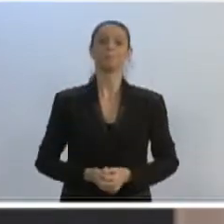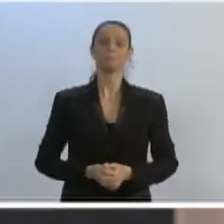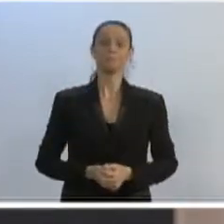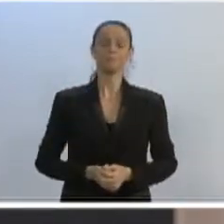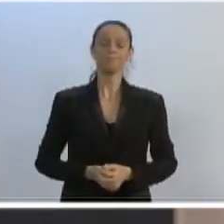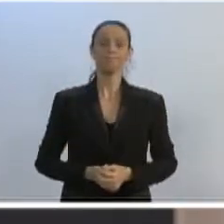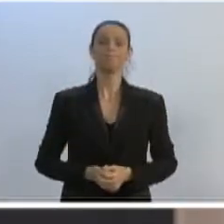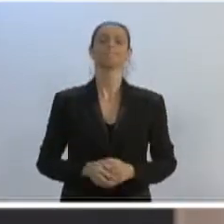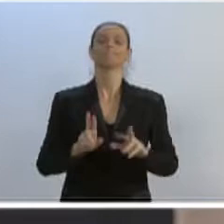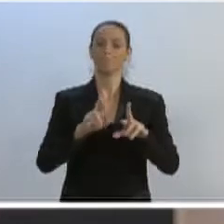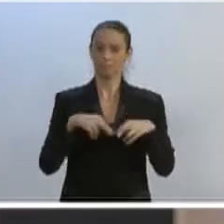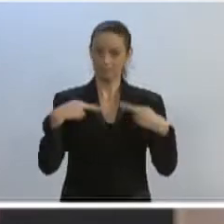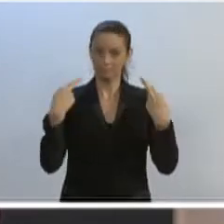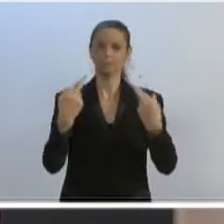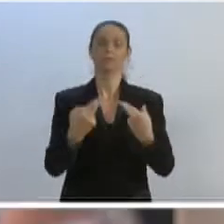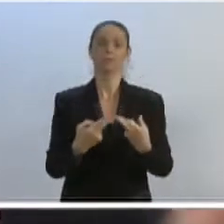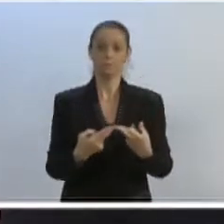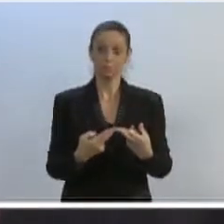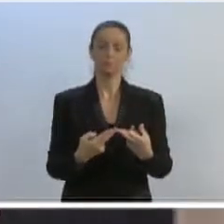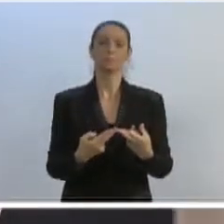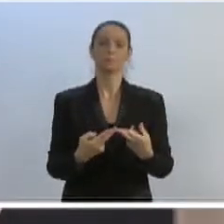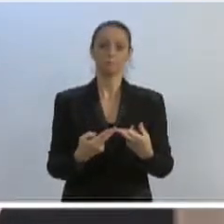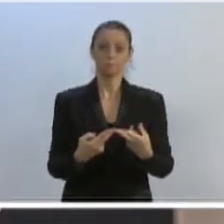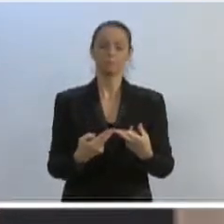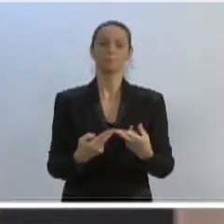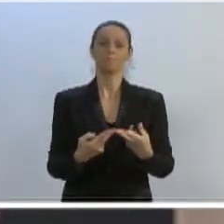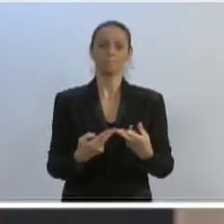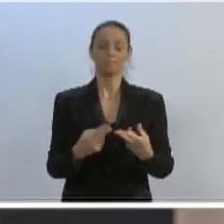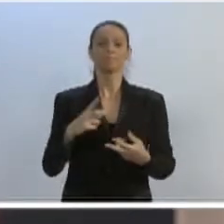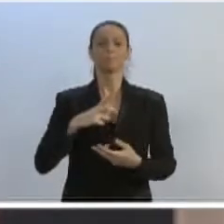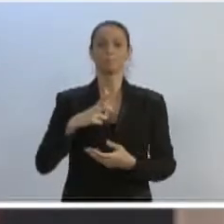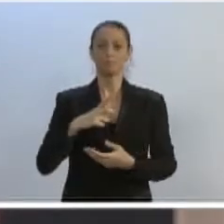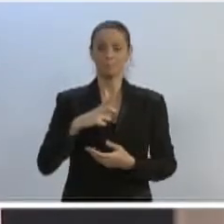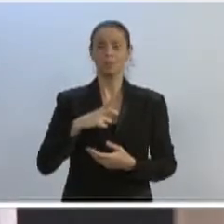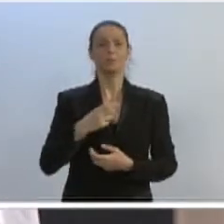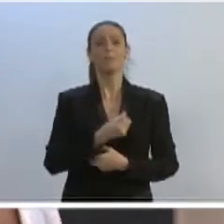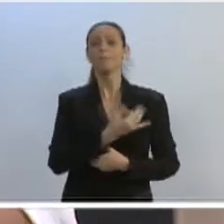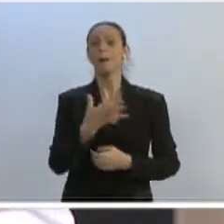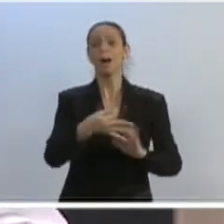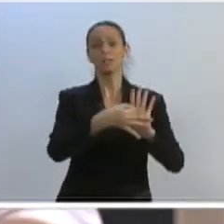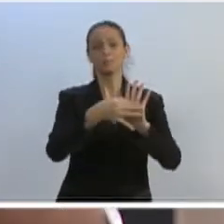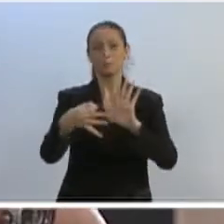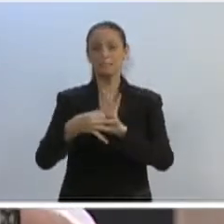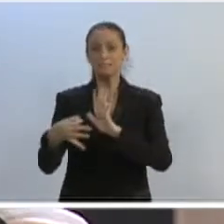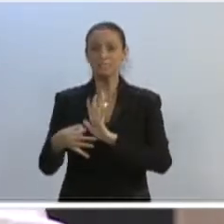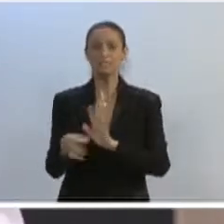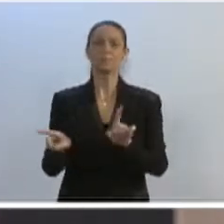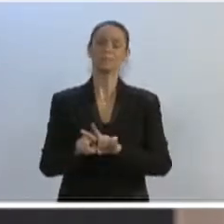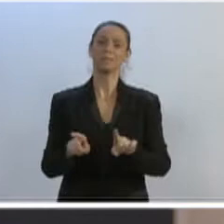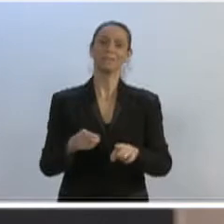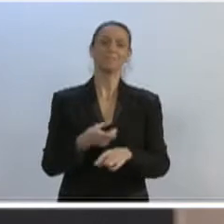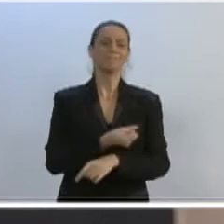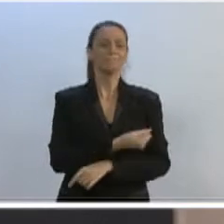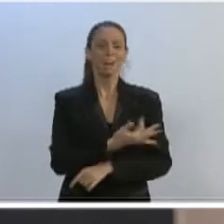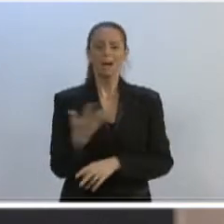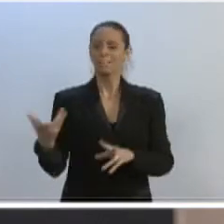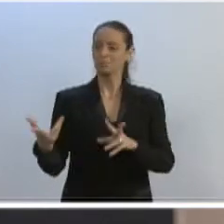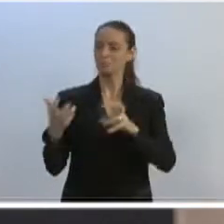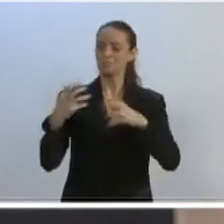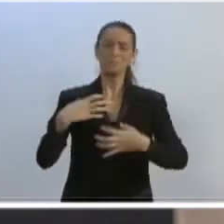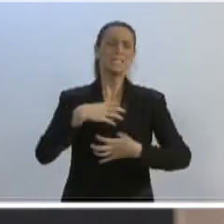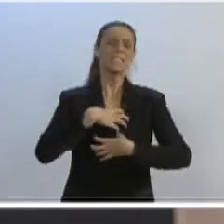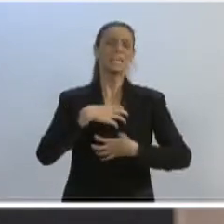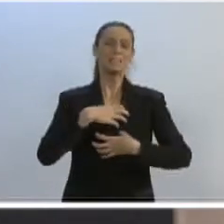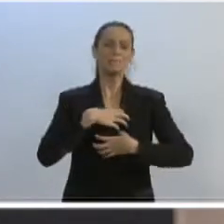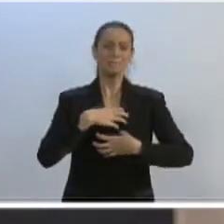reunião foi rodeada líder do governo de vários sentimentos e um deles um dos que me chamou mais atenção foi